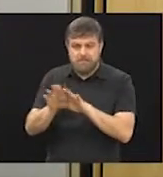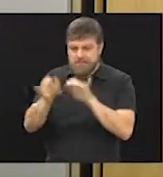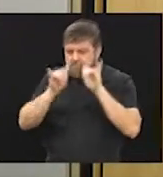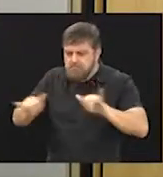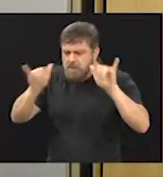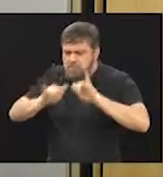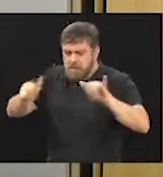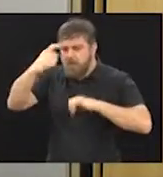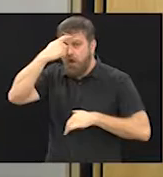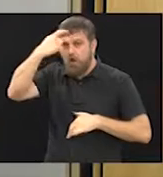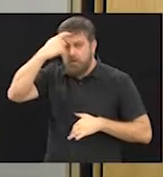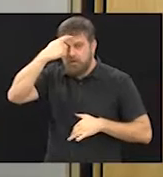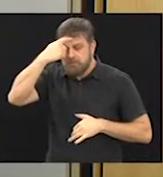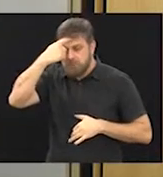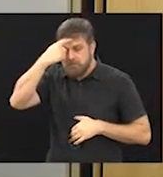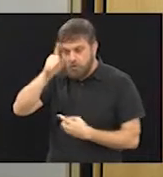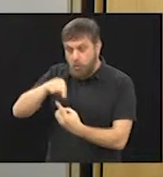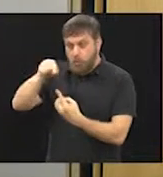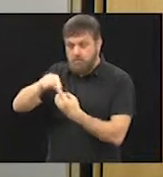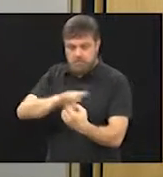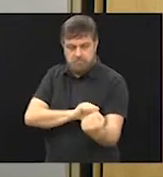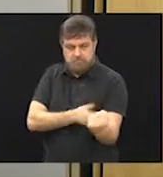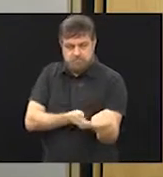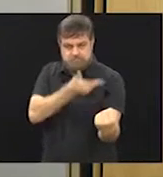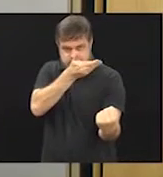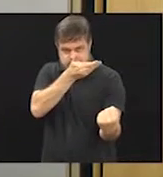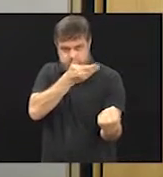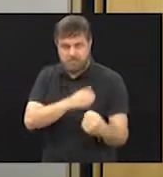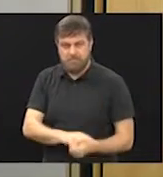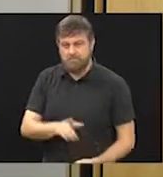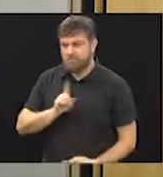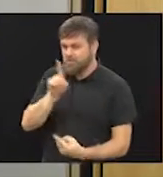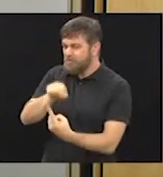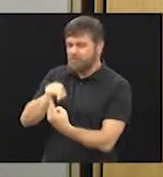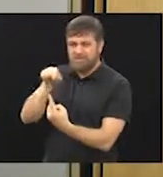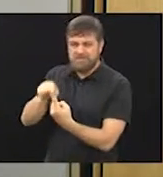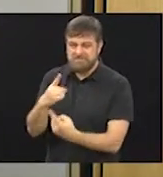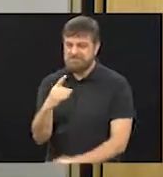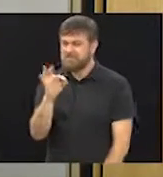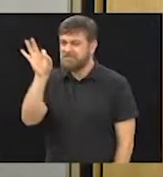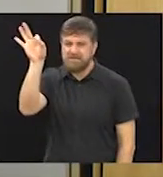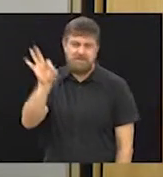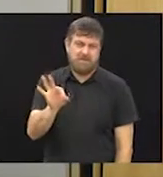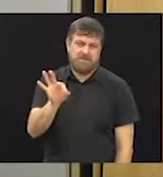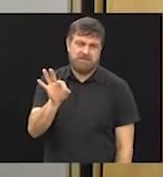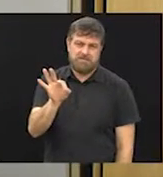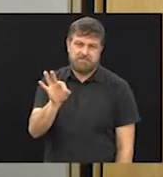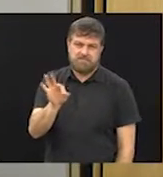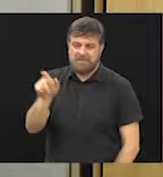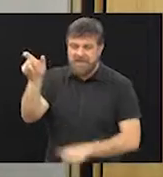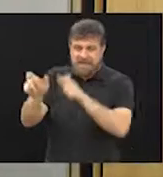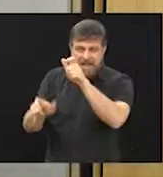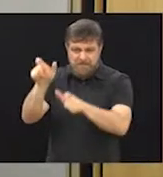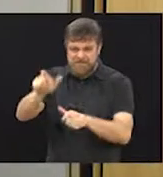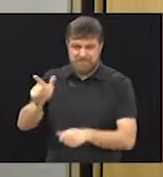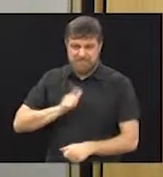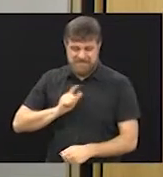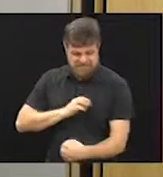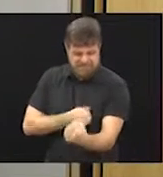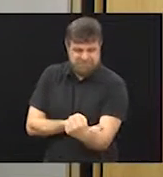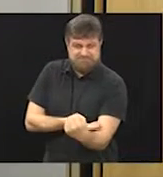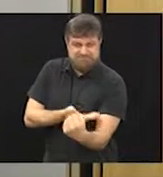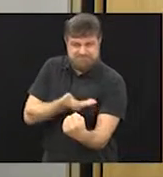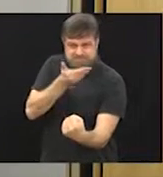propagandas contra a hipertensão, você atinge metas somente de 10% dos pacientes que são portadores de